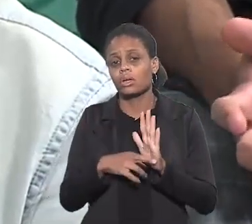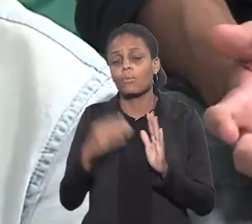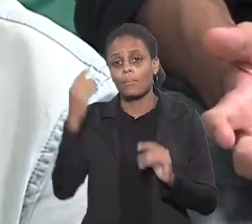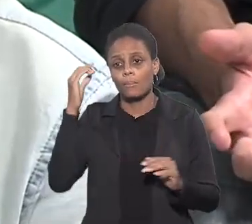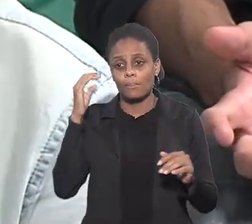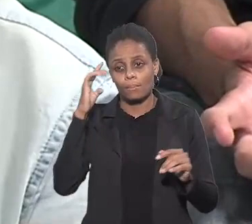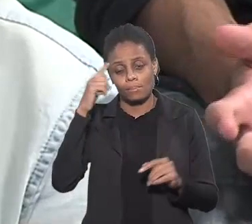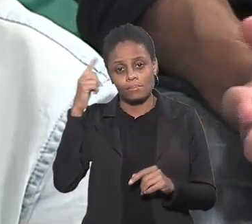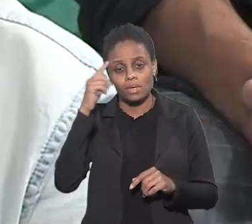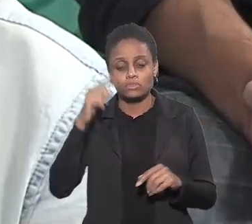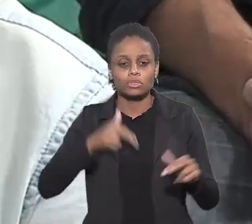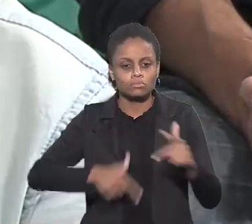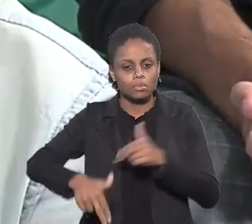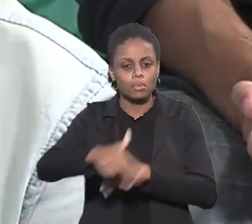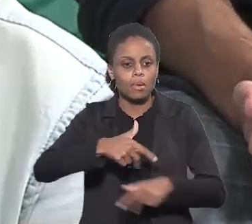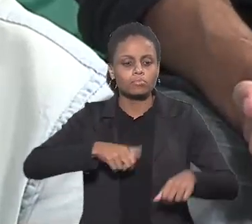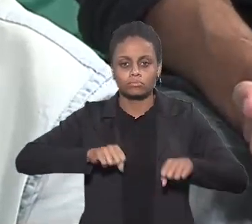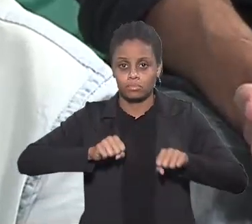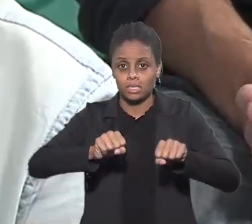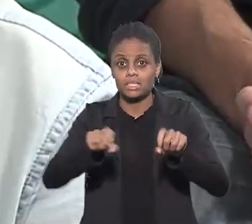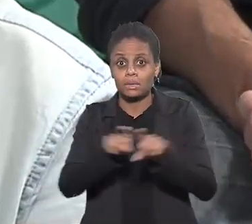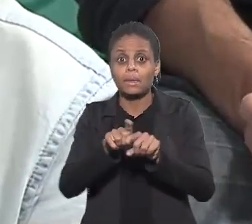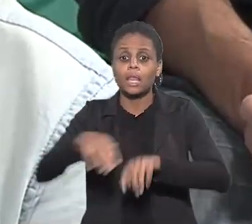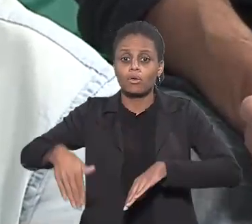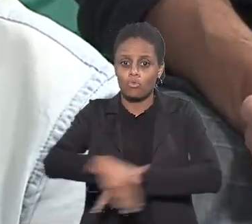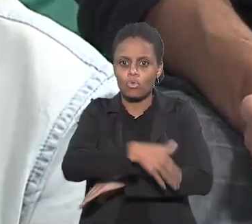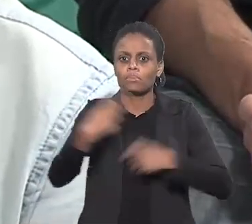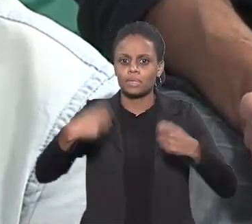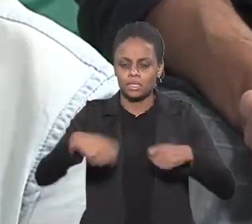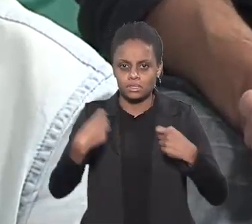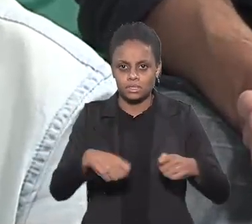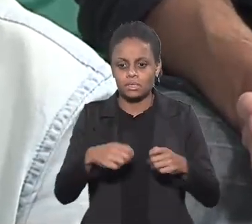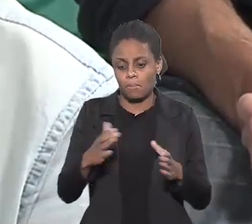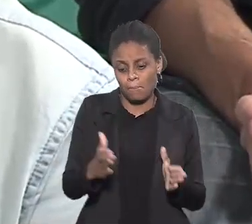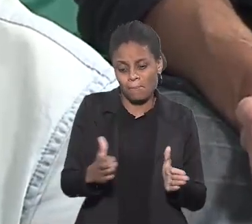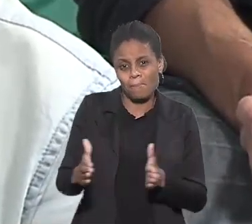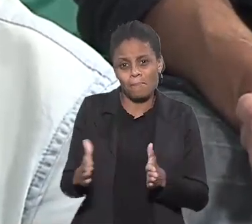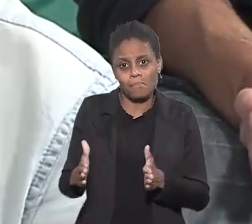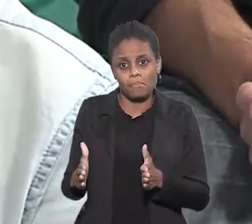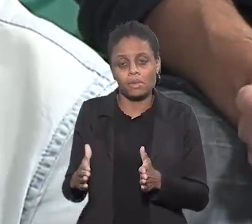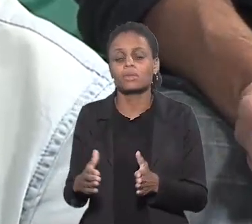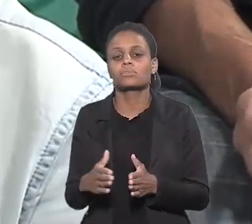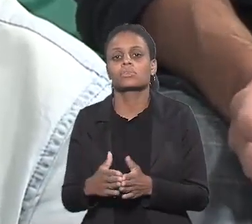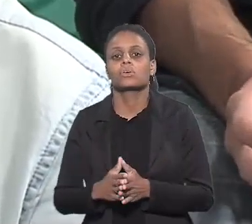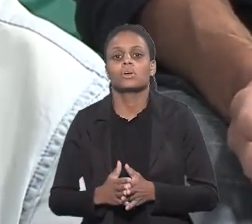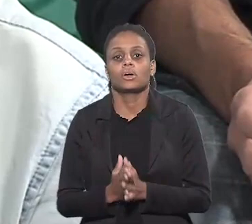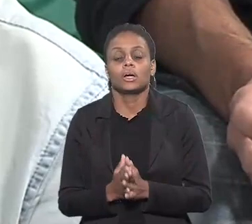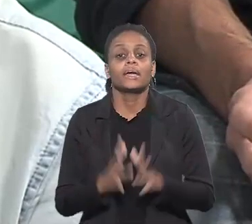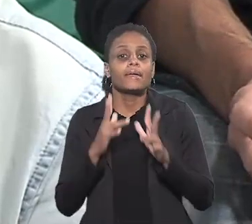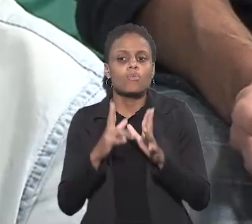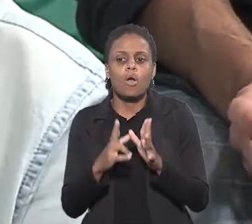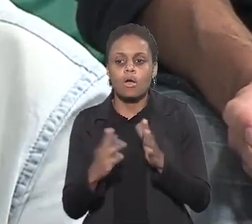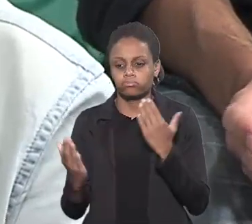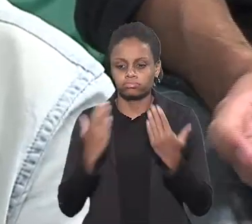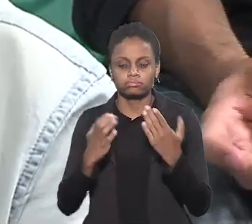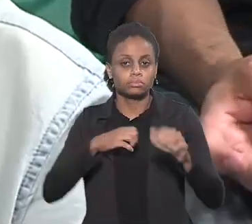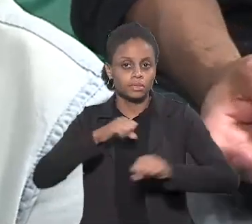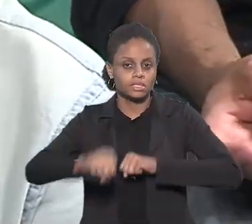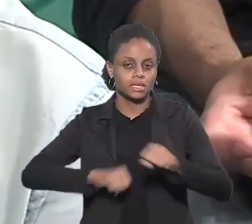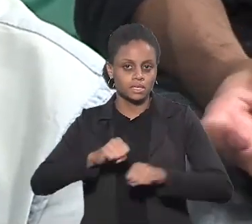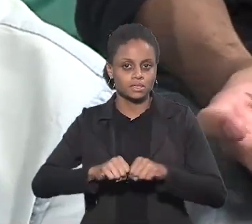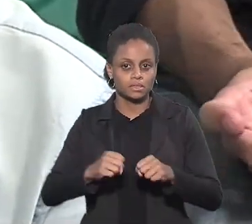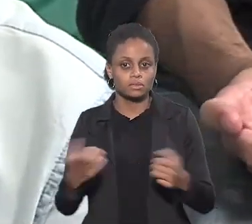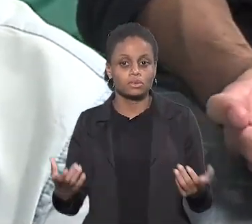que a circulação dos patinetes deveria se dar também nas vias, nos bordos das vias, em equiparação ao que se tem com as